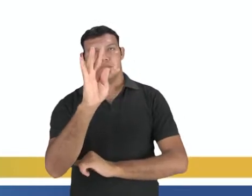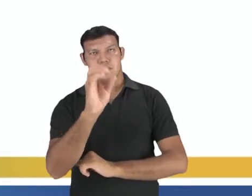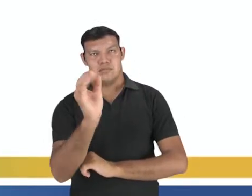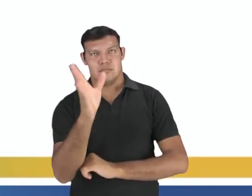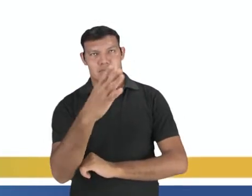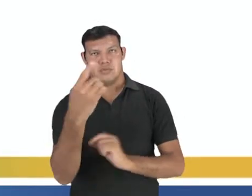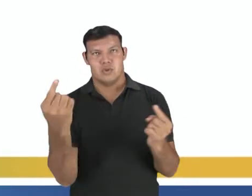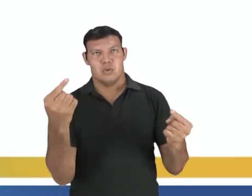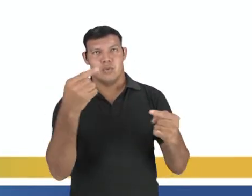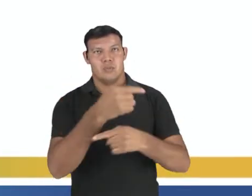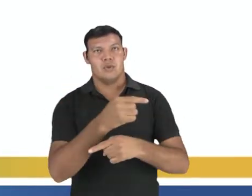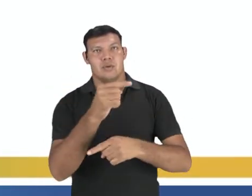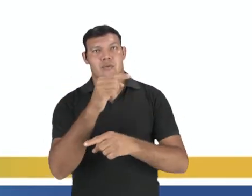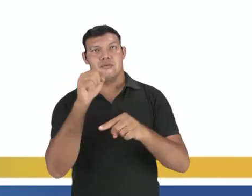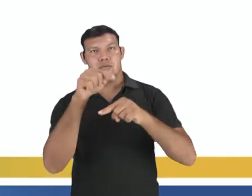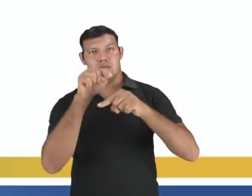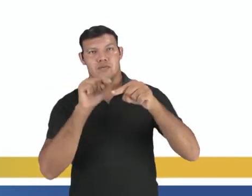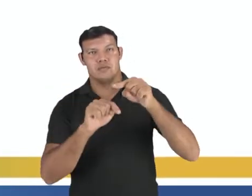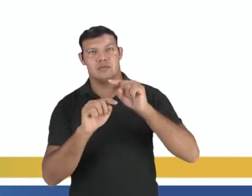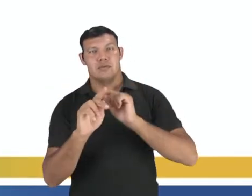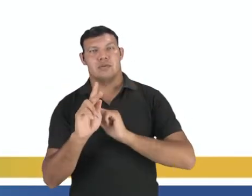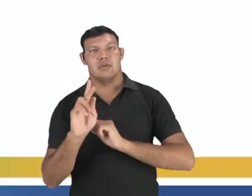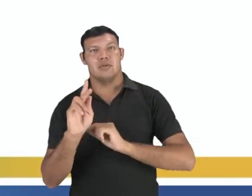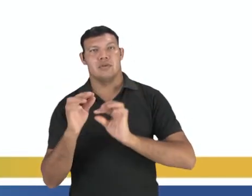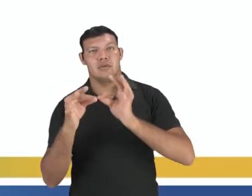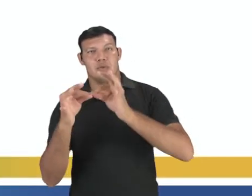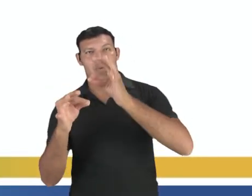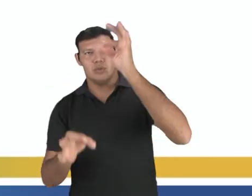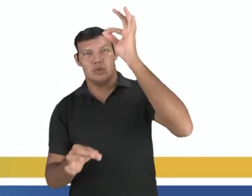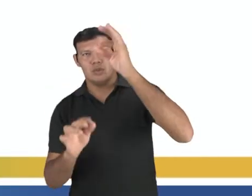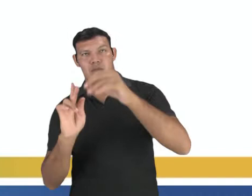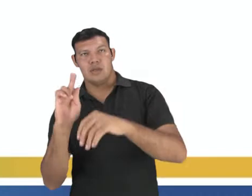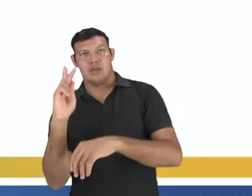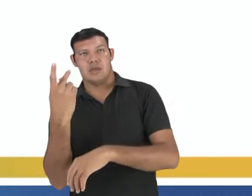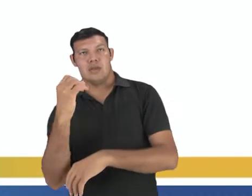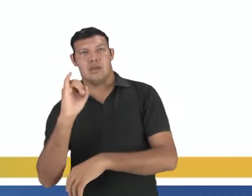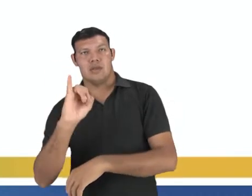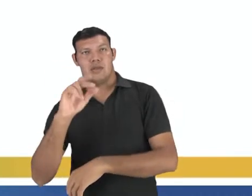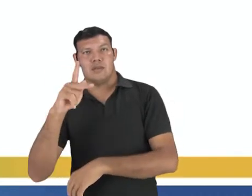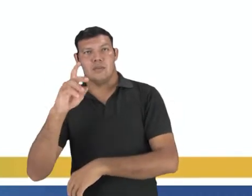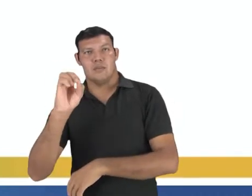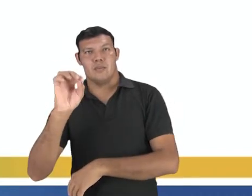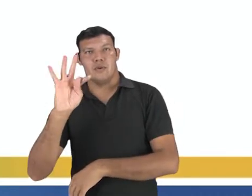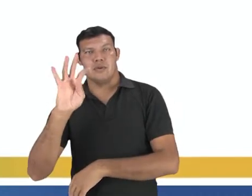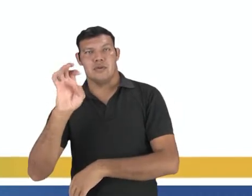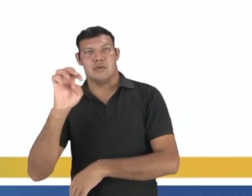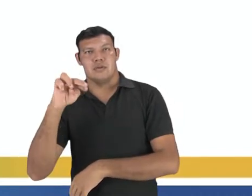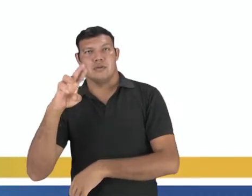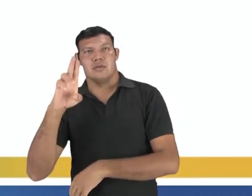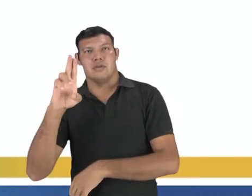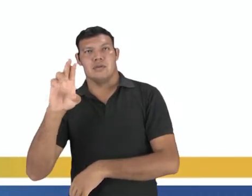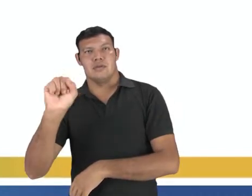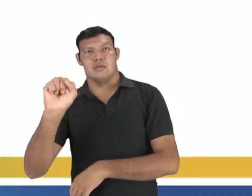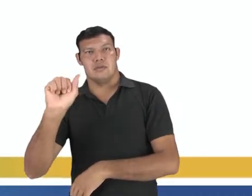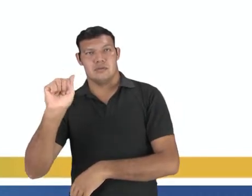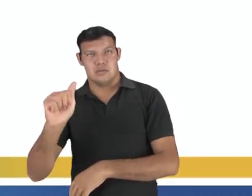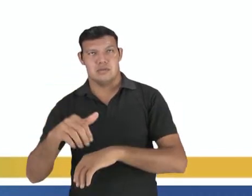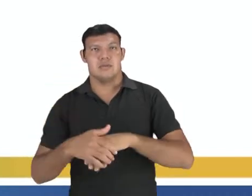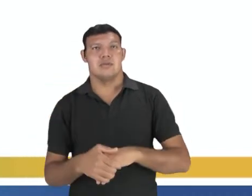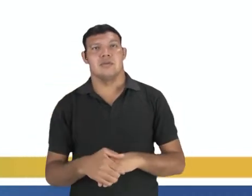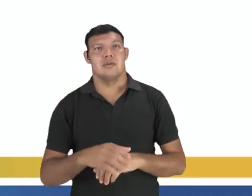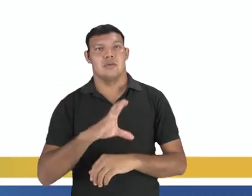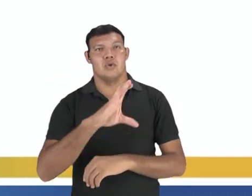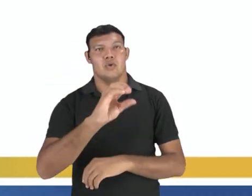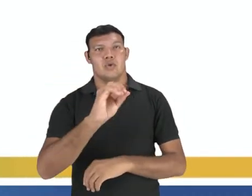certo? Cosseno é o cateto adjacente sobre a hipotenusa. E a tangente é o